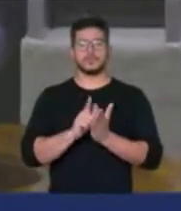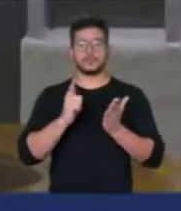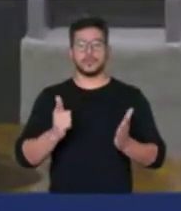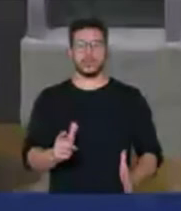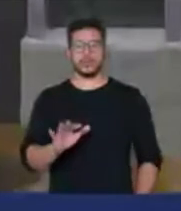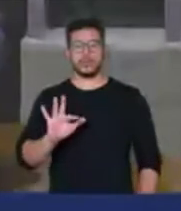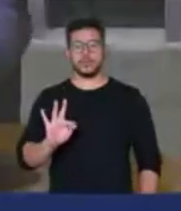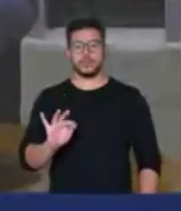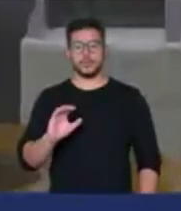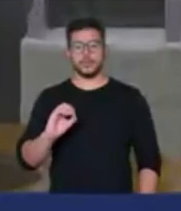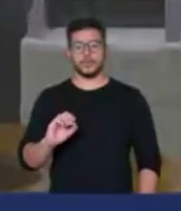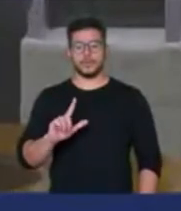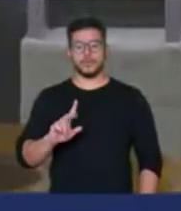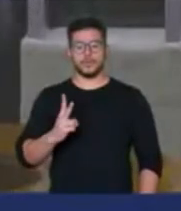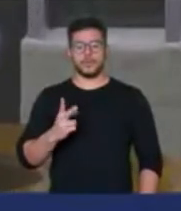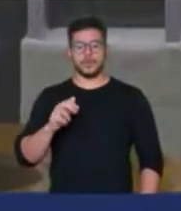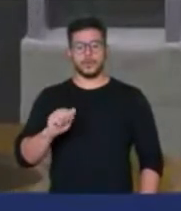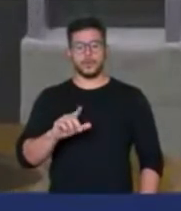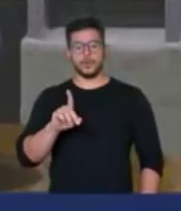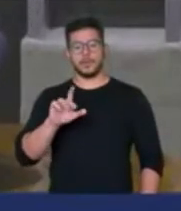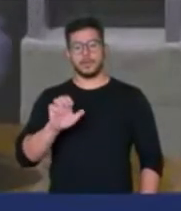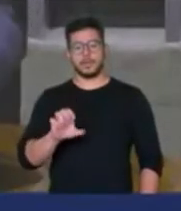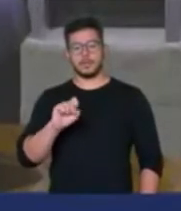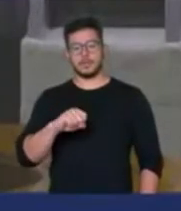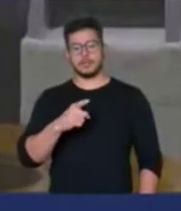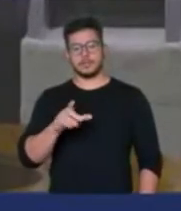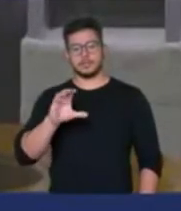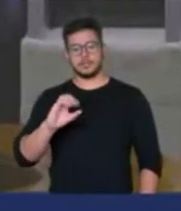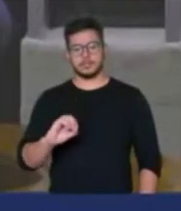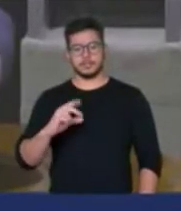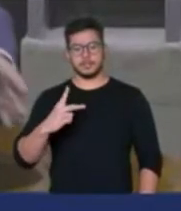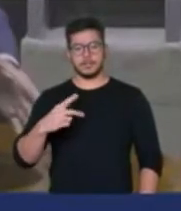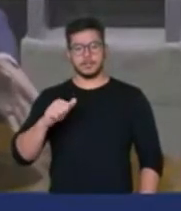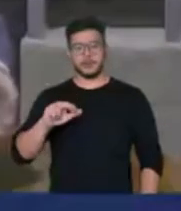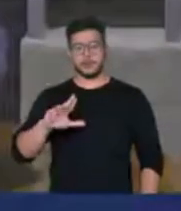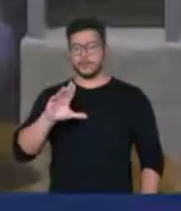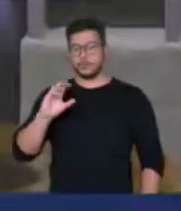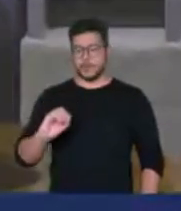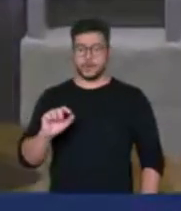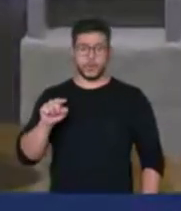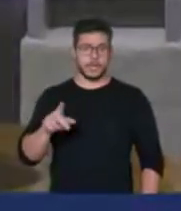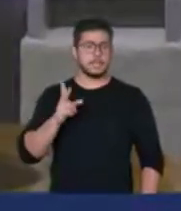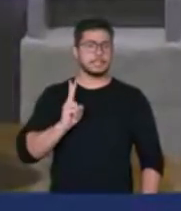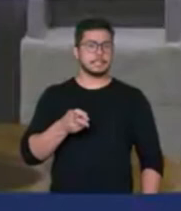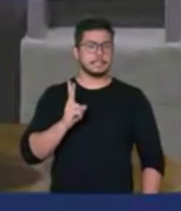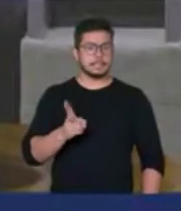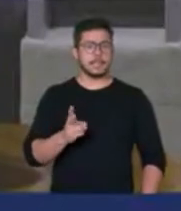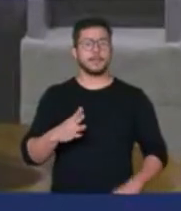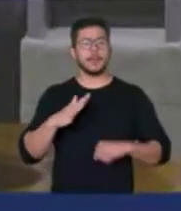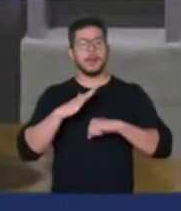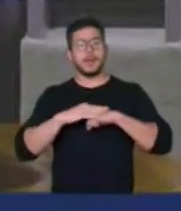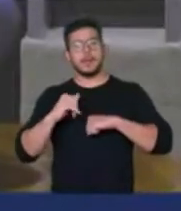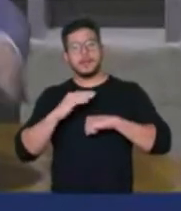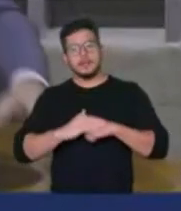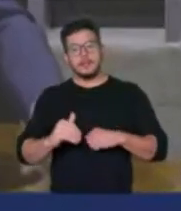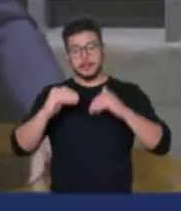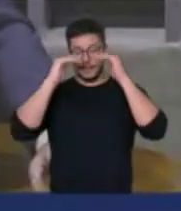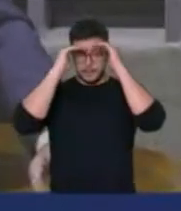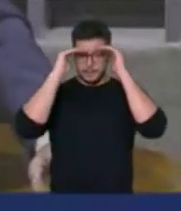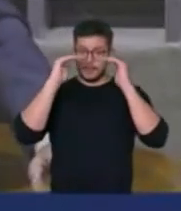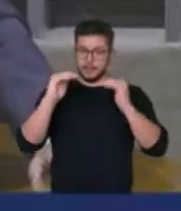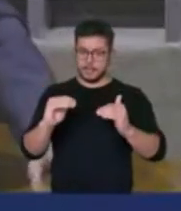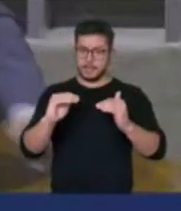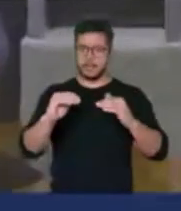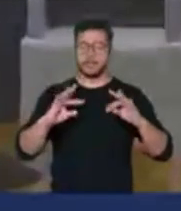era o Marcelo. Uma pessoa fraterna, uma pessoa amorosa, uma pessoa que respeitava todos